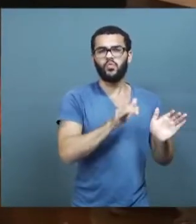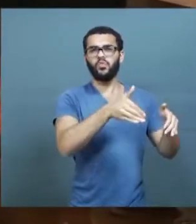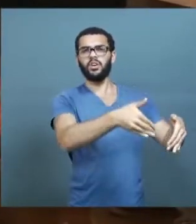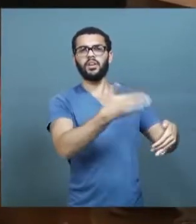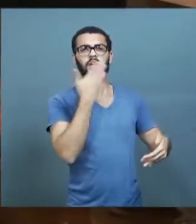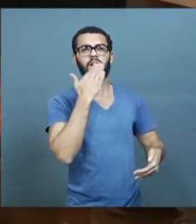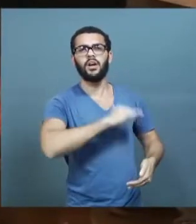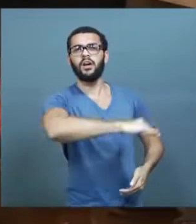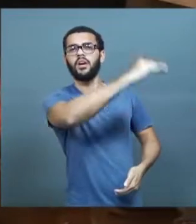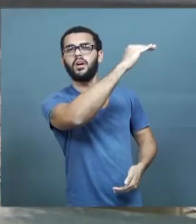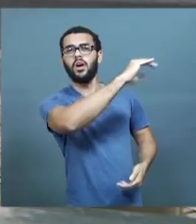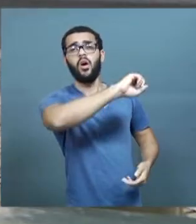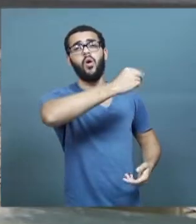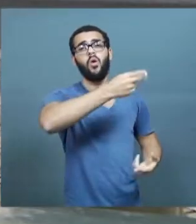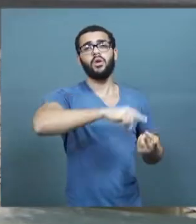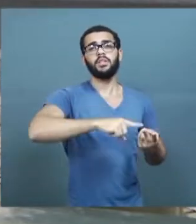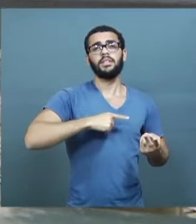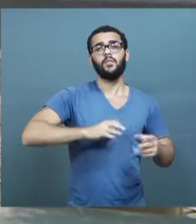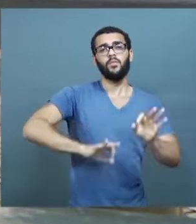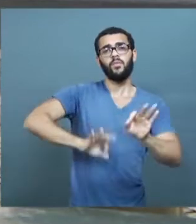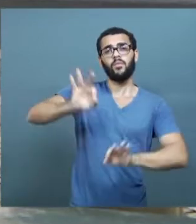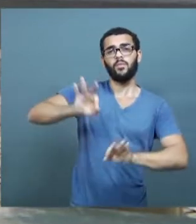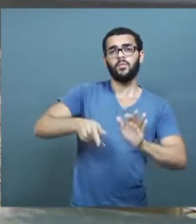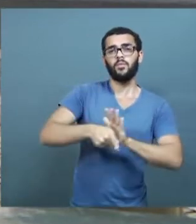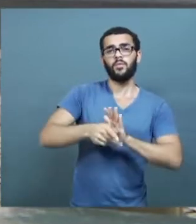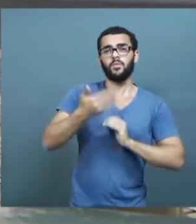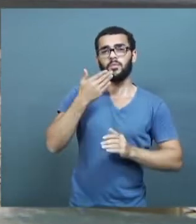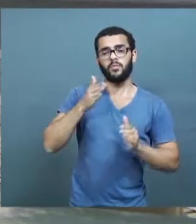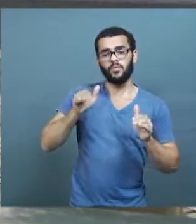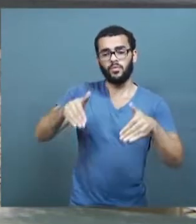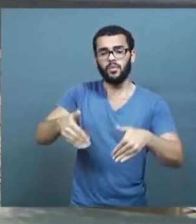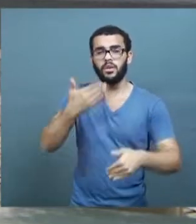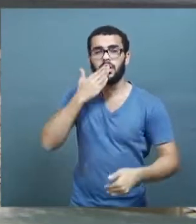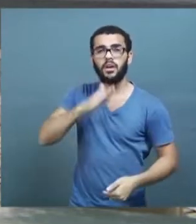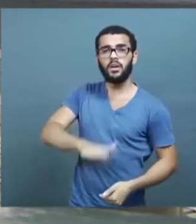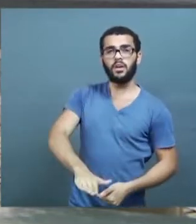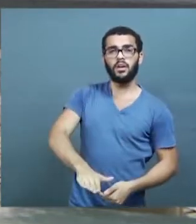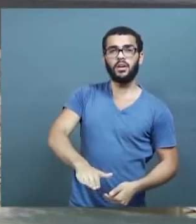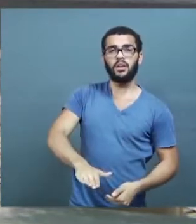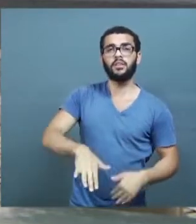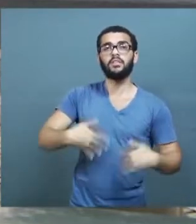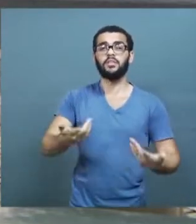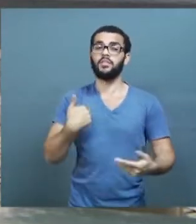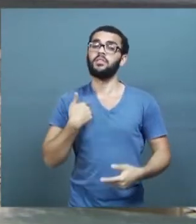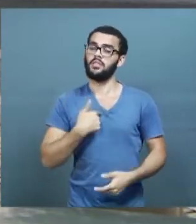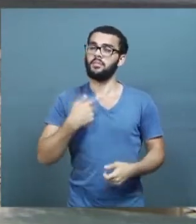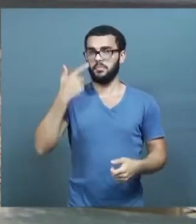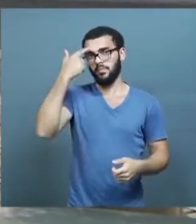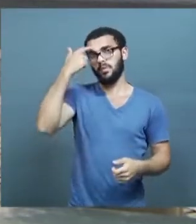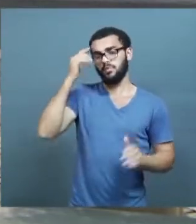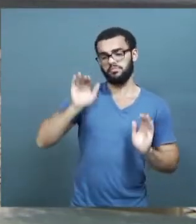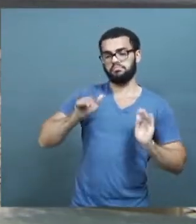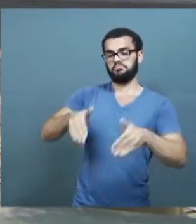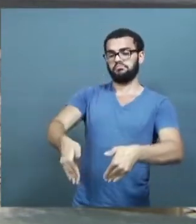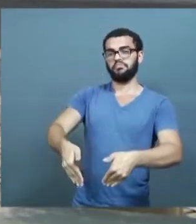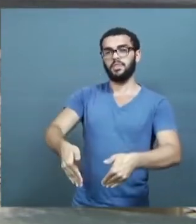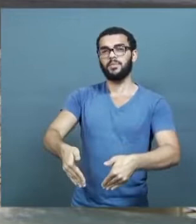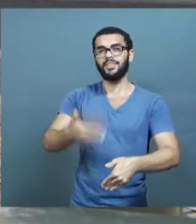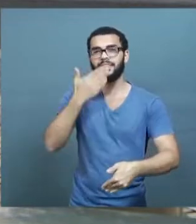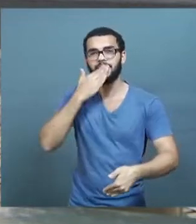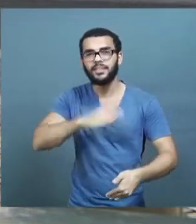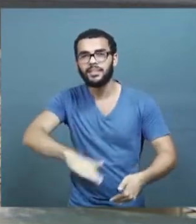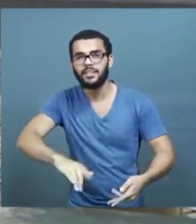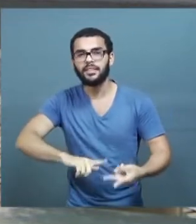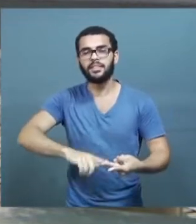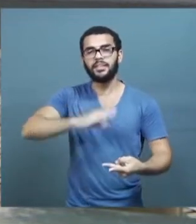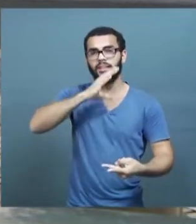Está precisando de um projeto para crianças? Então a gente viu que era um projeto que devia ser destinado para crianças e adolescentes de